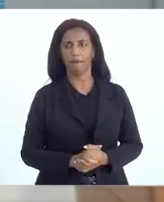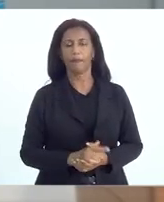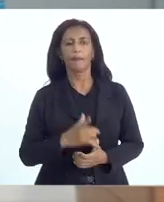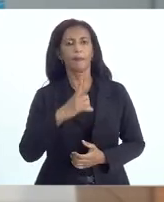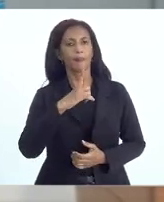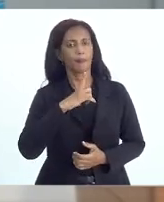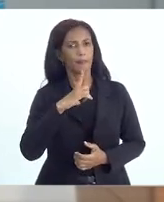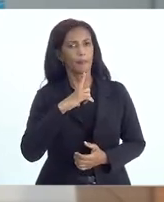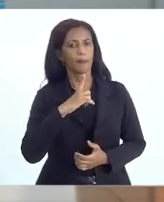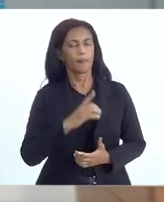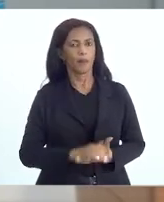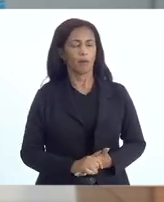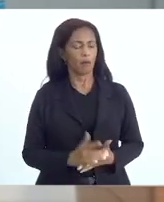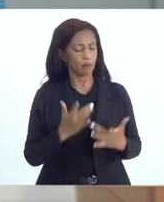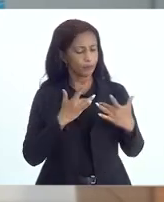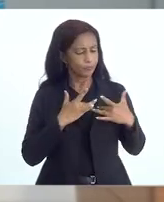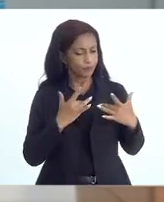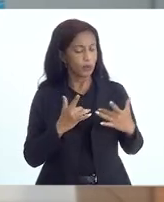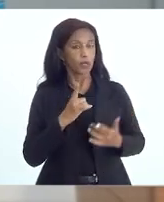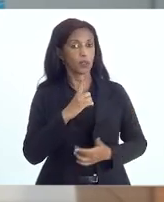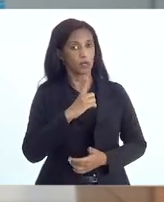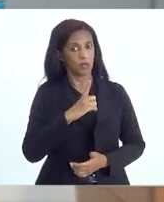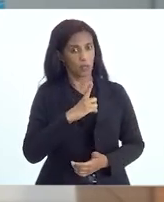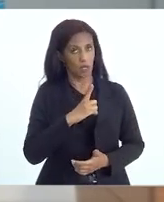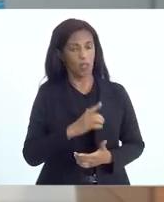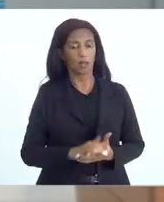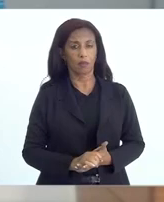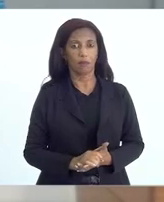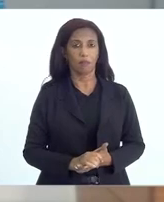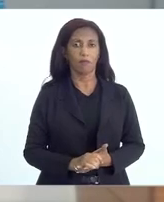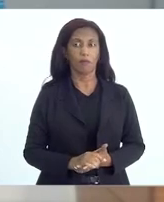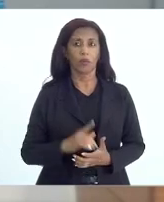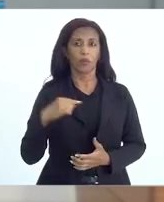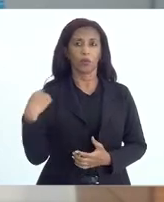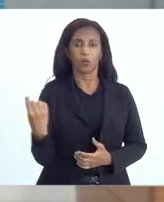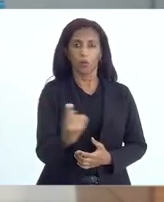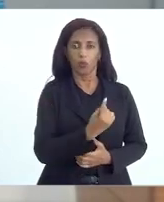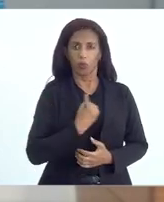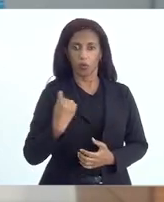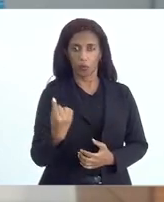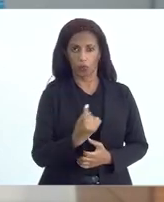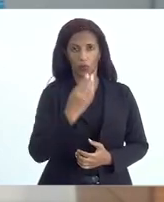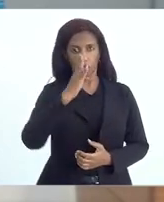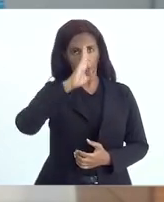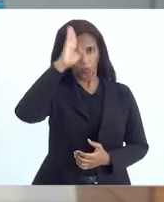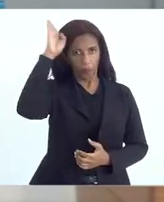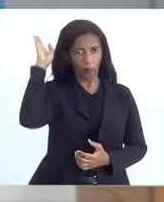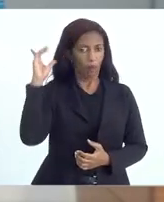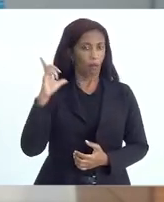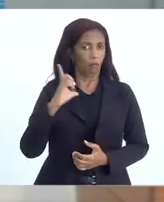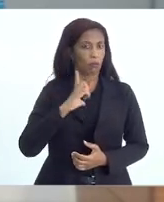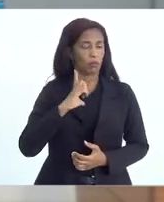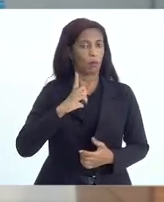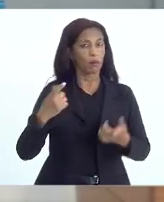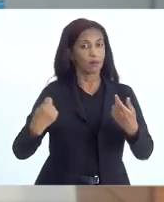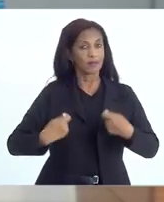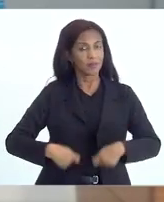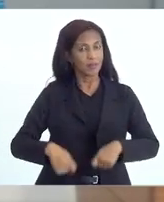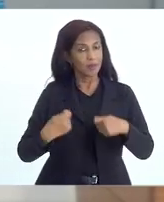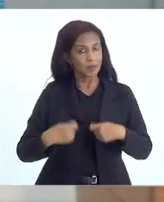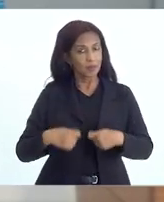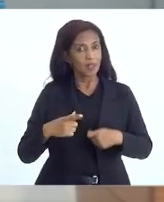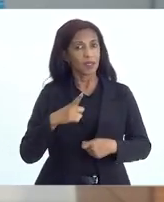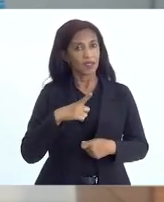tenho eu tenho as a sensibilidade além dessa série É lógico do Corpo de Bombeiros temos essa necessidade